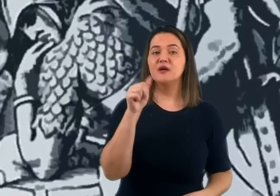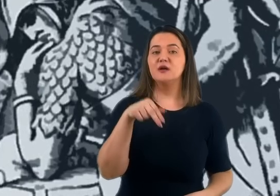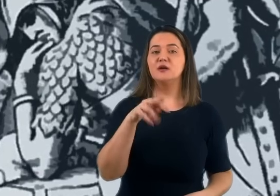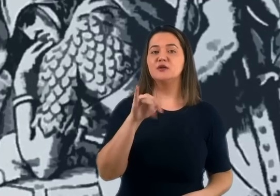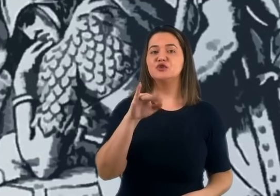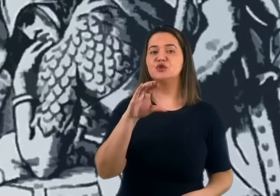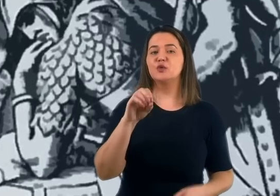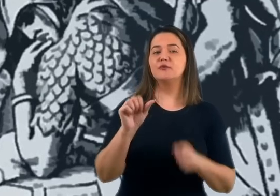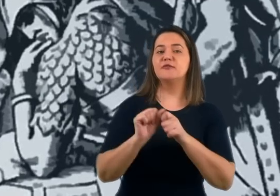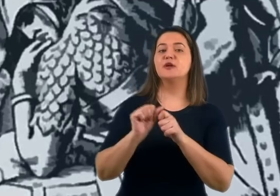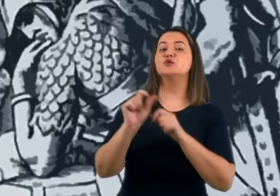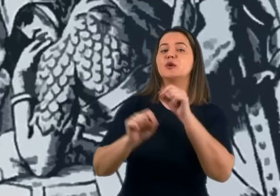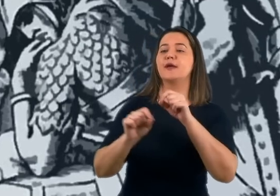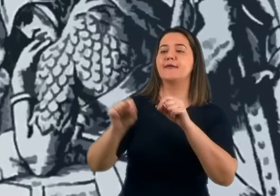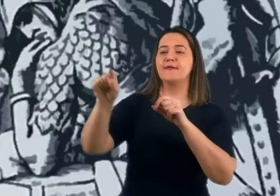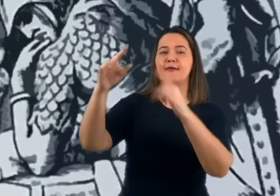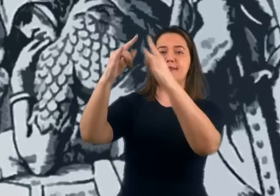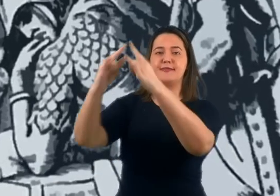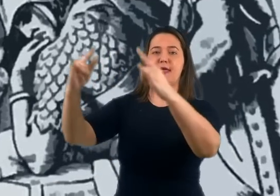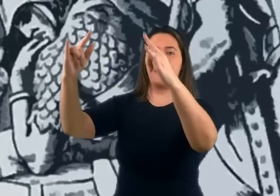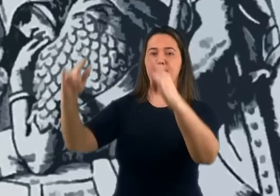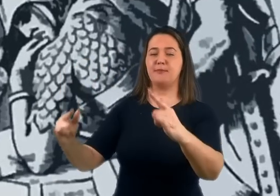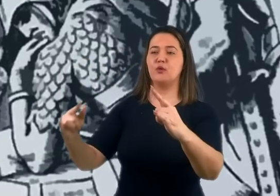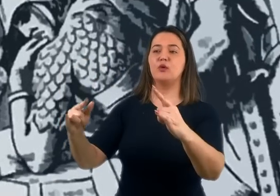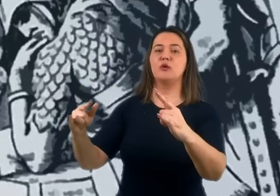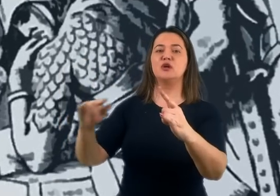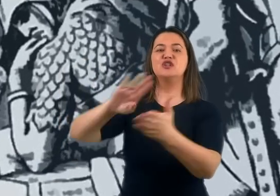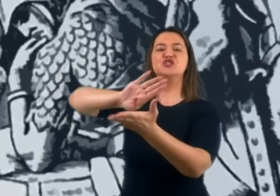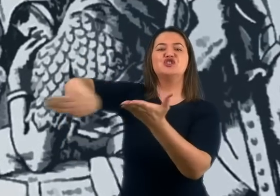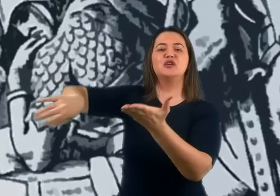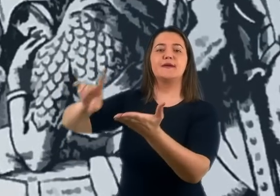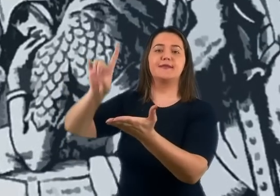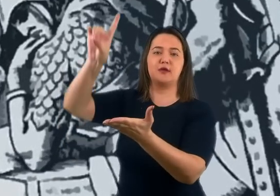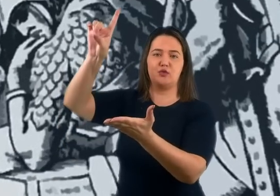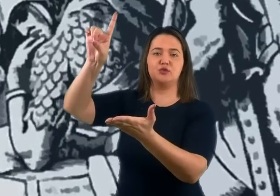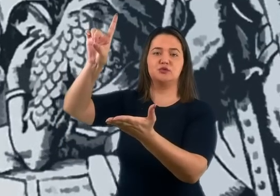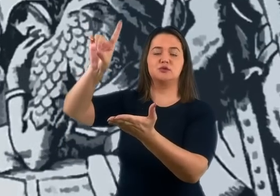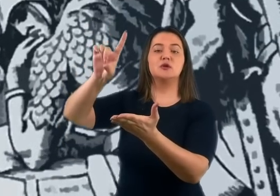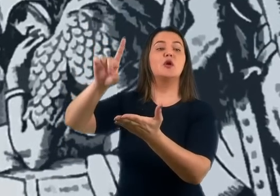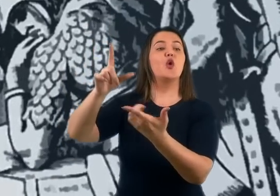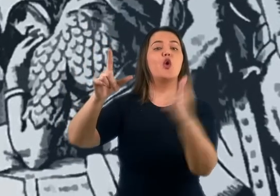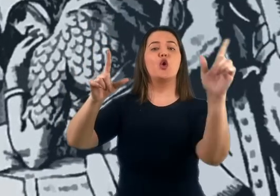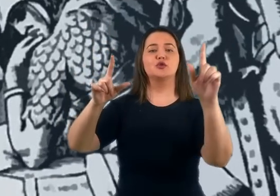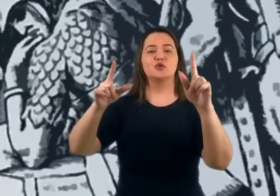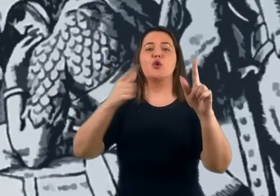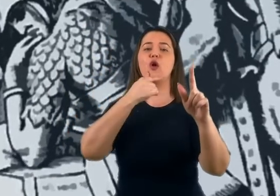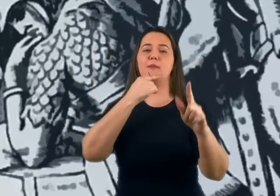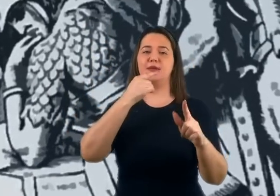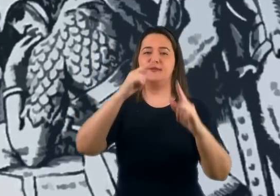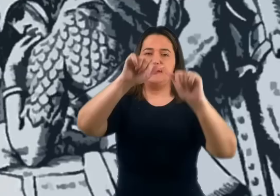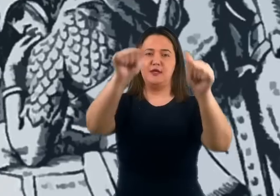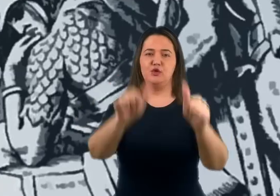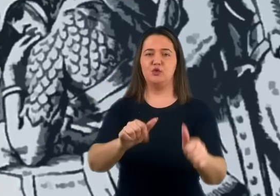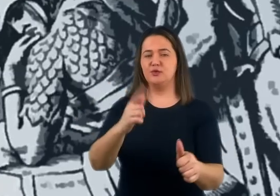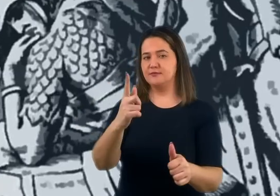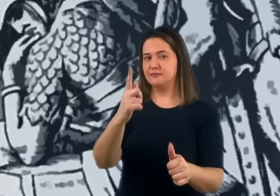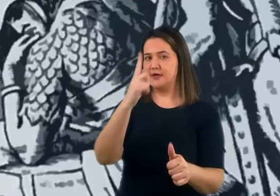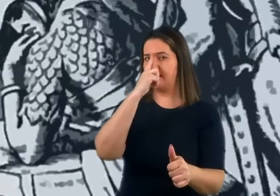de Jerusalém fosse reconsagrado ao deus grego Zeus.